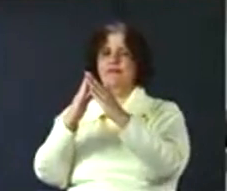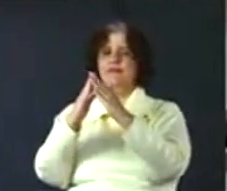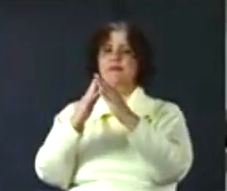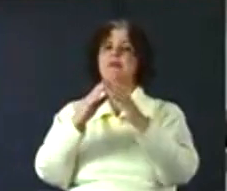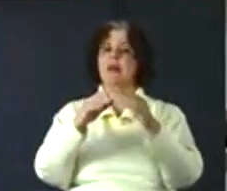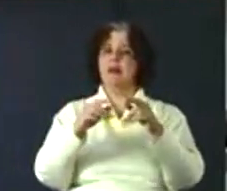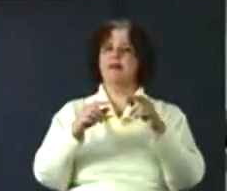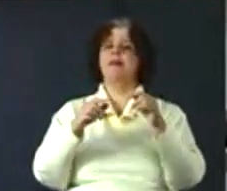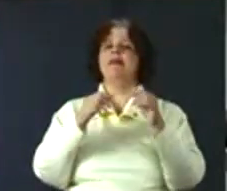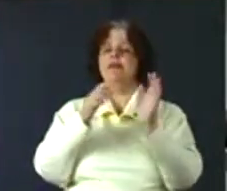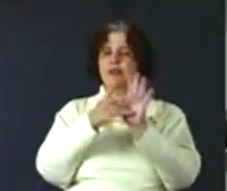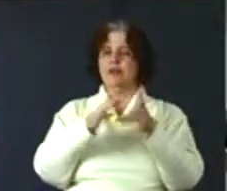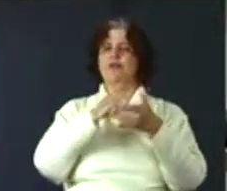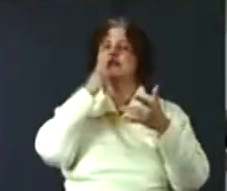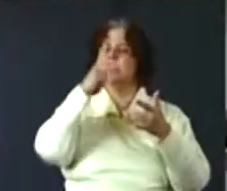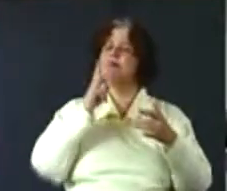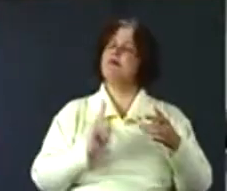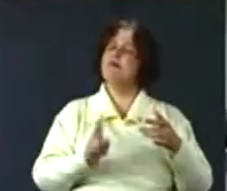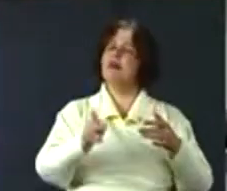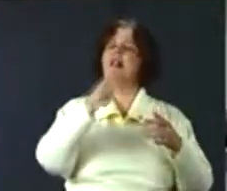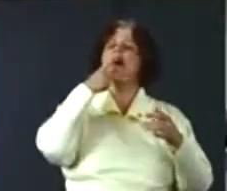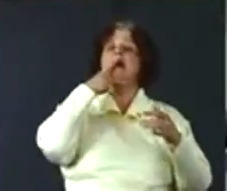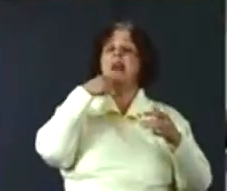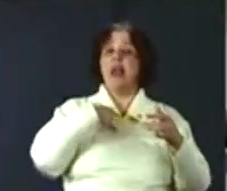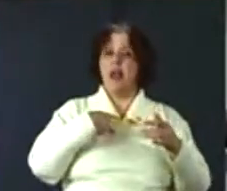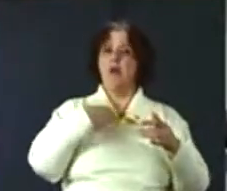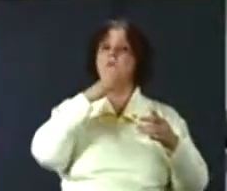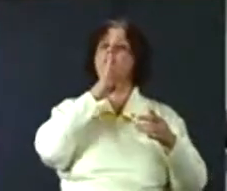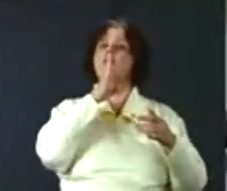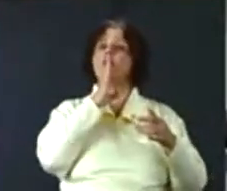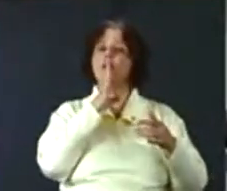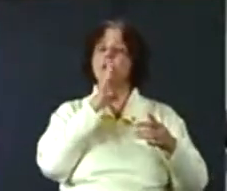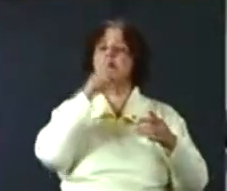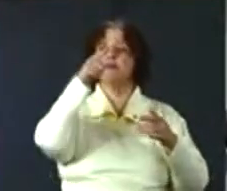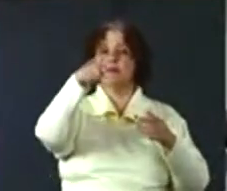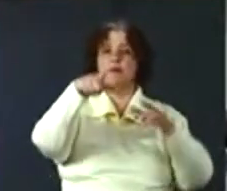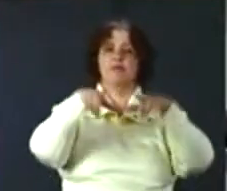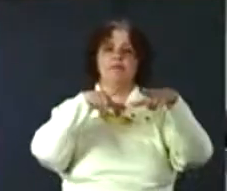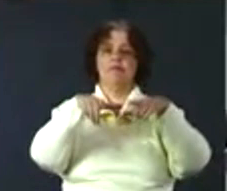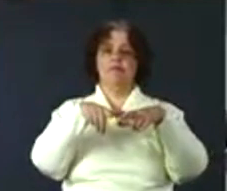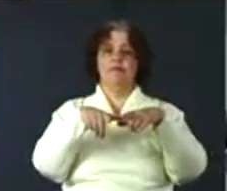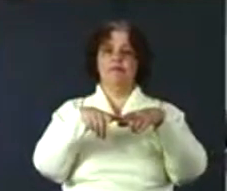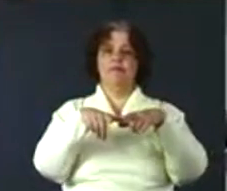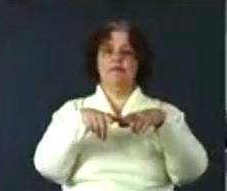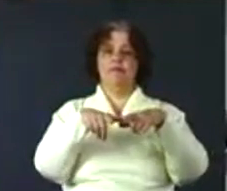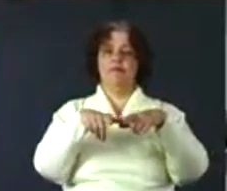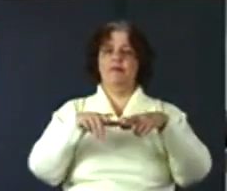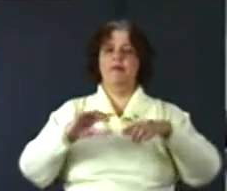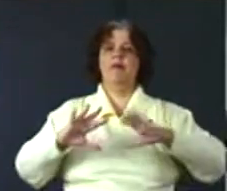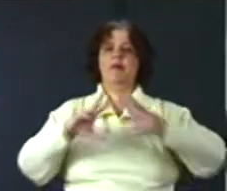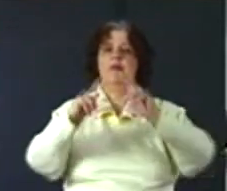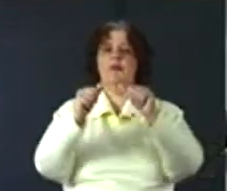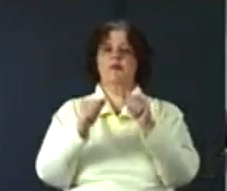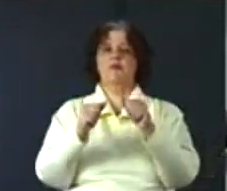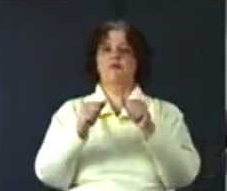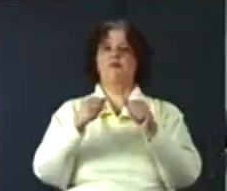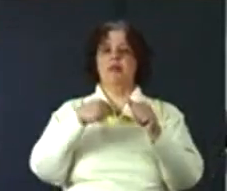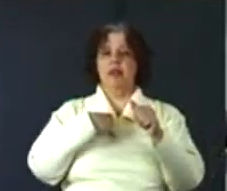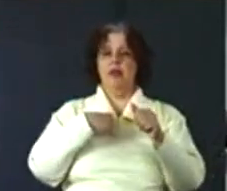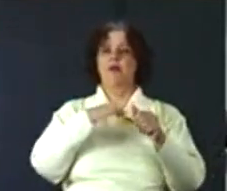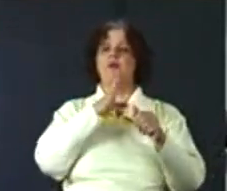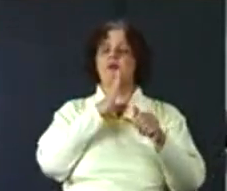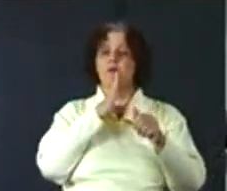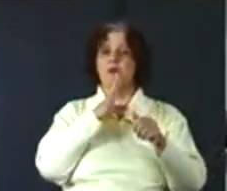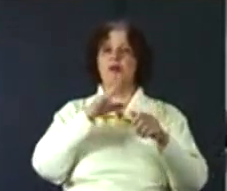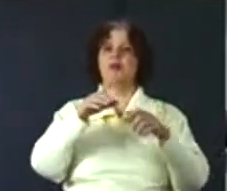eu conheço as tuas obras. Mas a única carta, aonde o Senhor Jesus diz para aquela igreja, eu